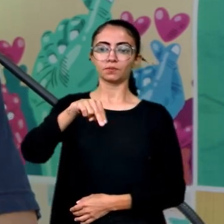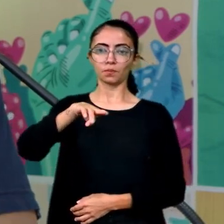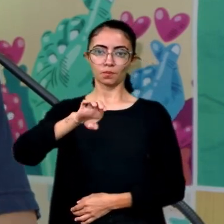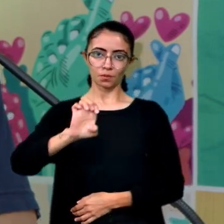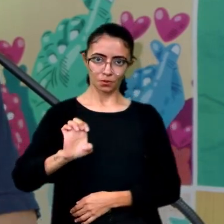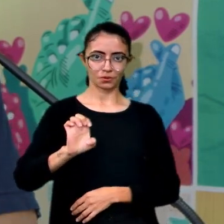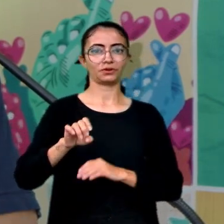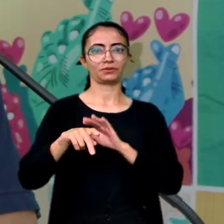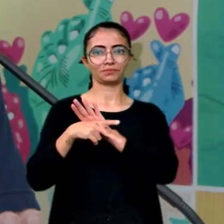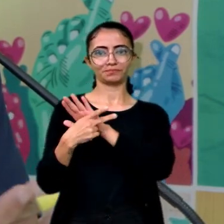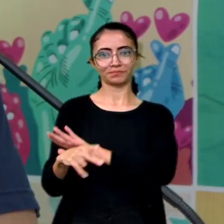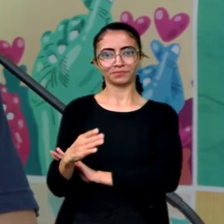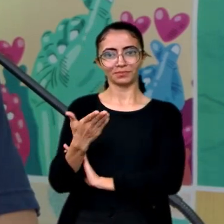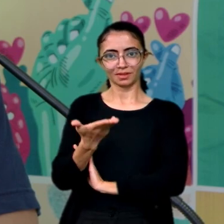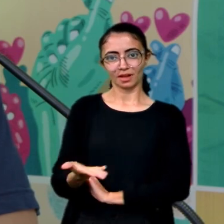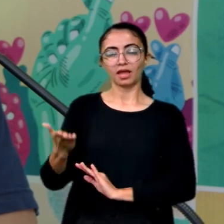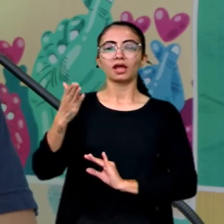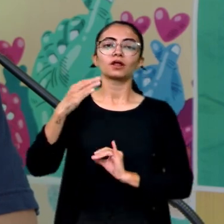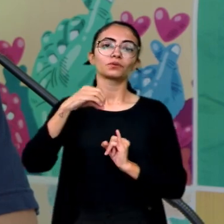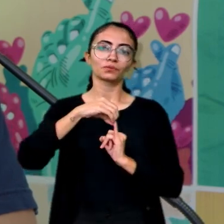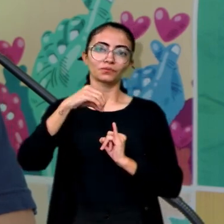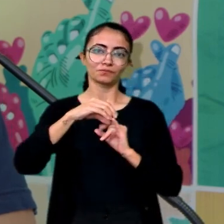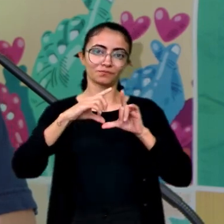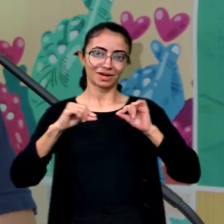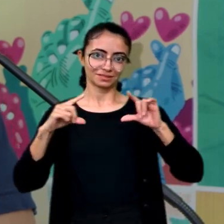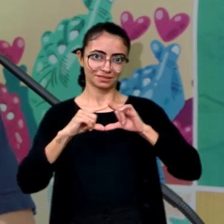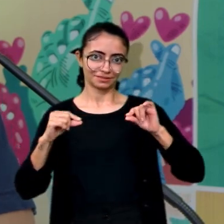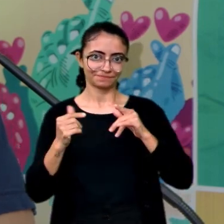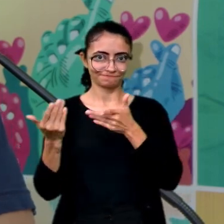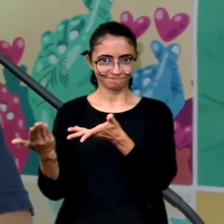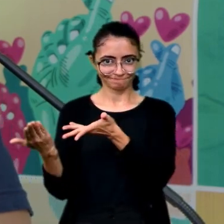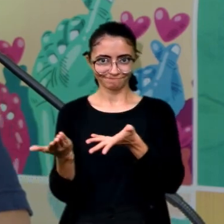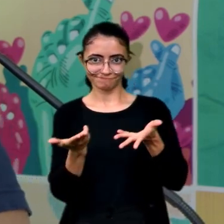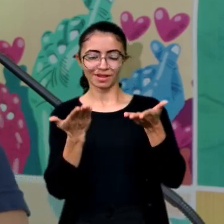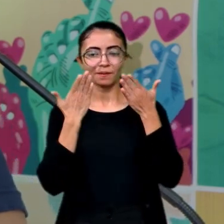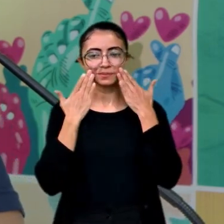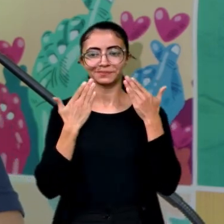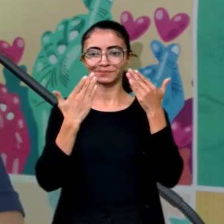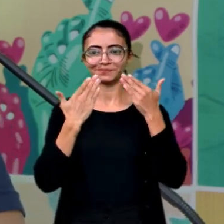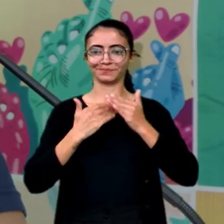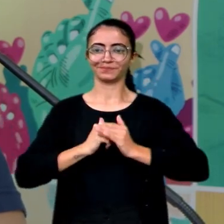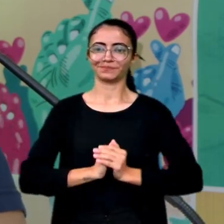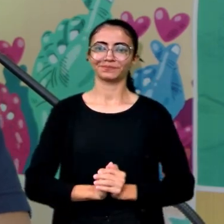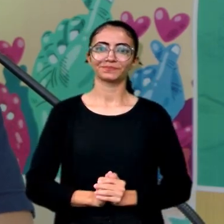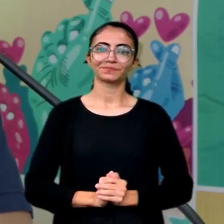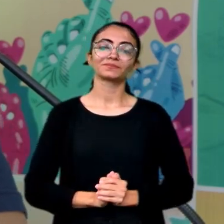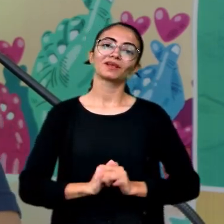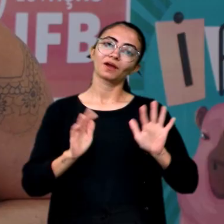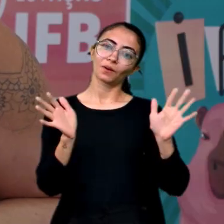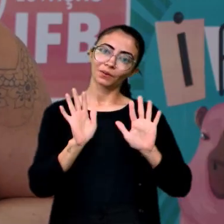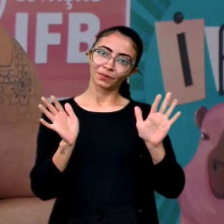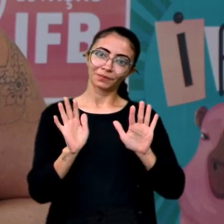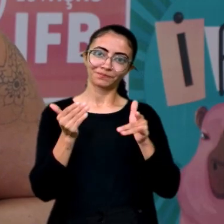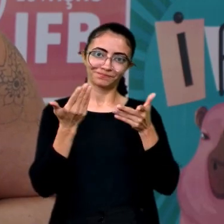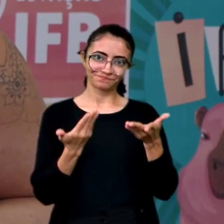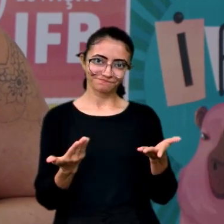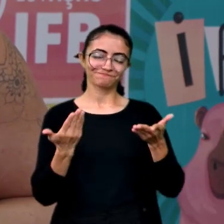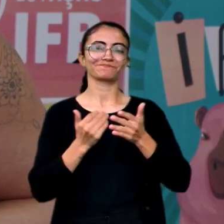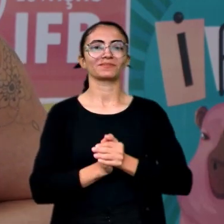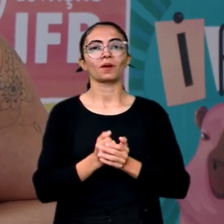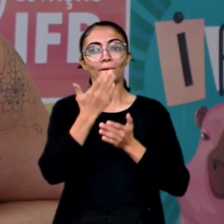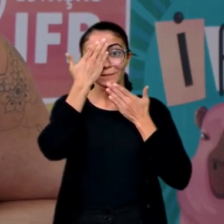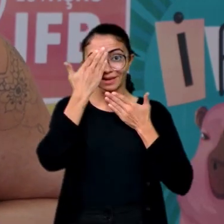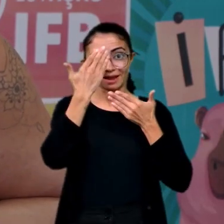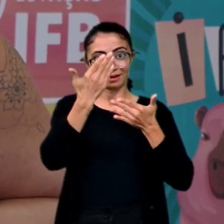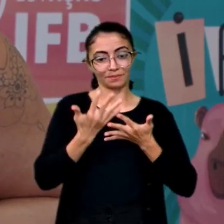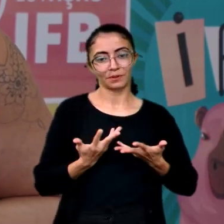Campus Brasília. Eu vou passar aqui para você poder se apresentar, Simone. Bem-vinda. Olá, Douglas, muito obrigada pelo convite. Iniciando